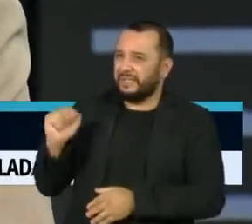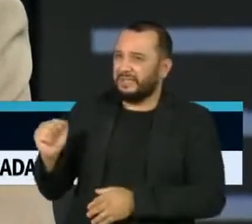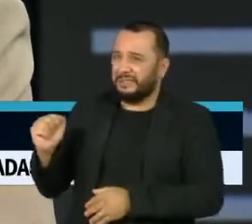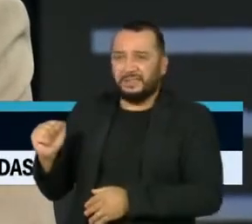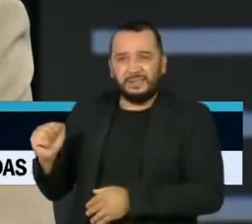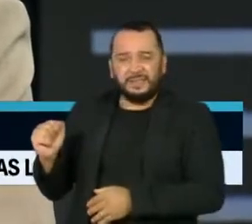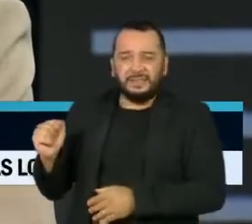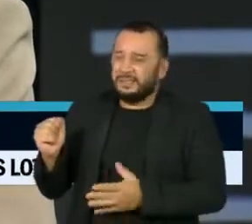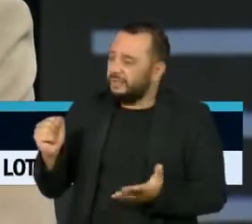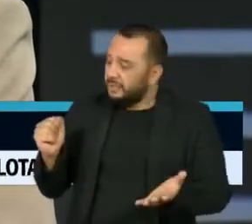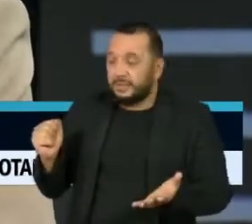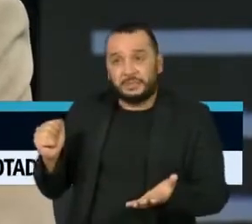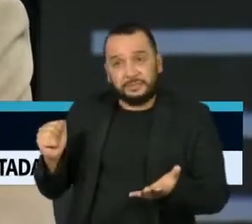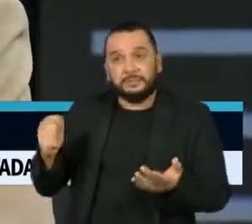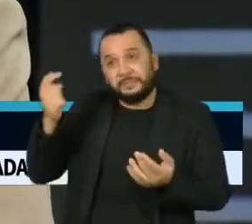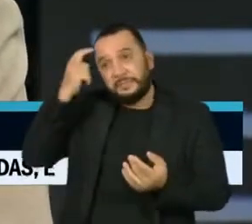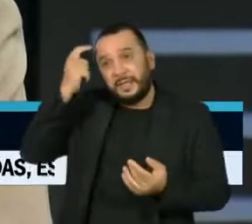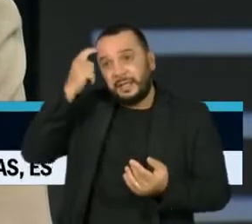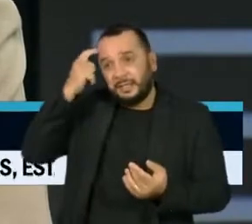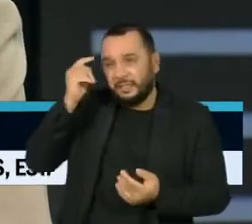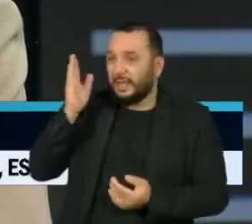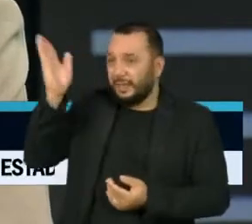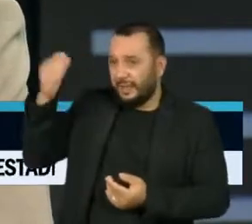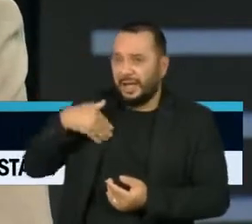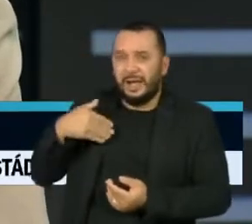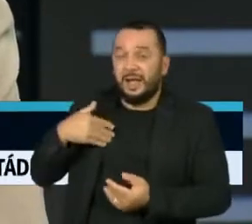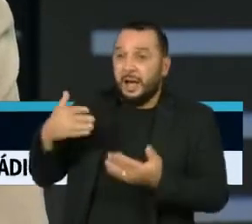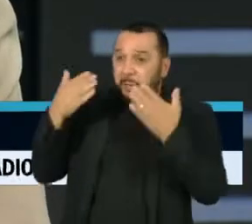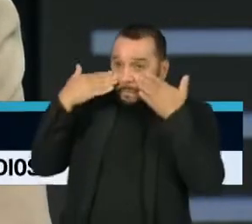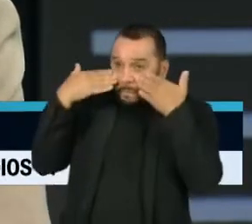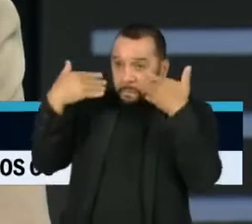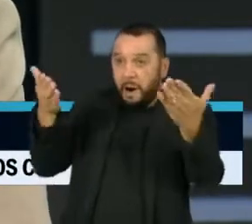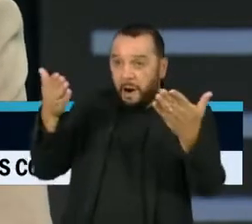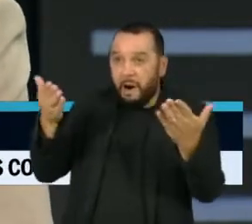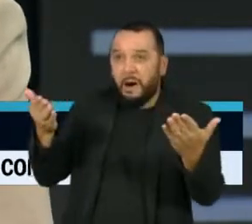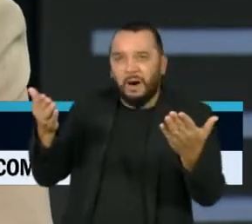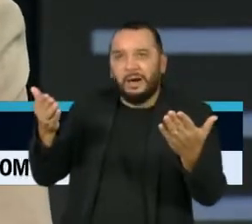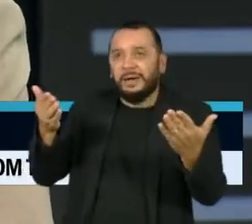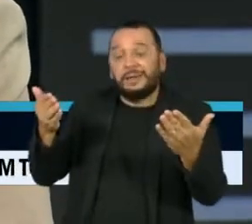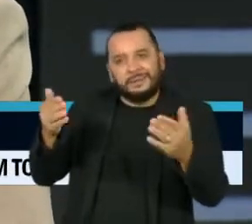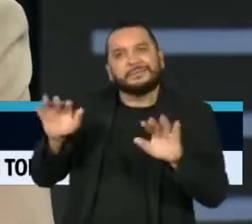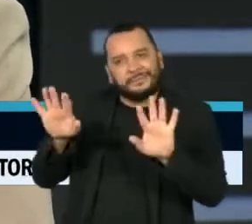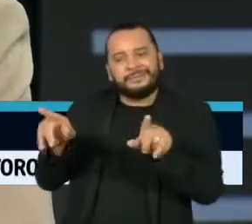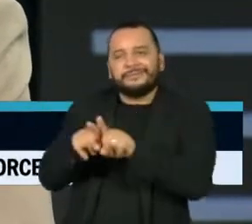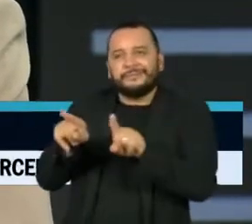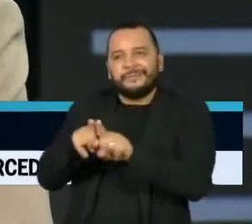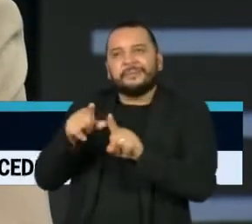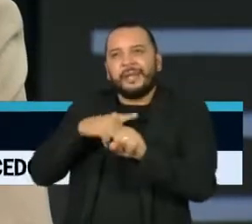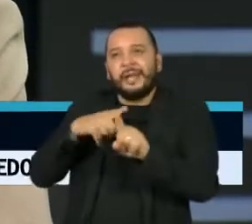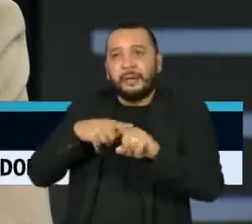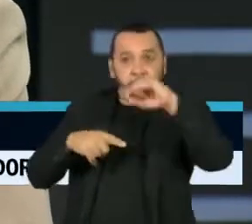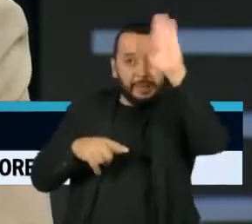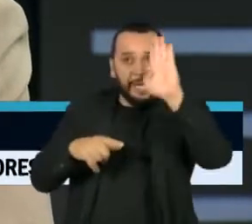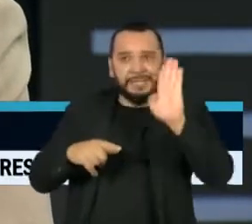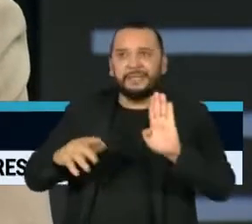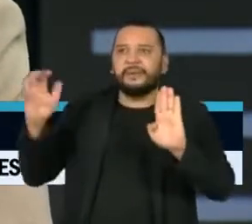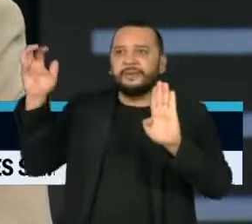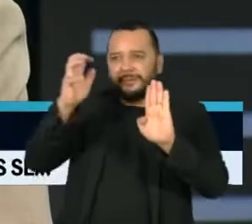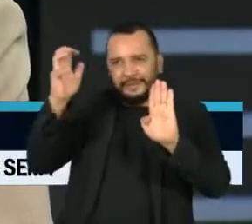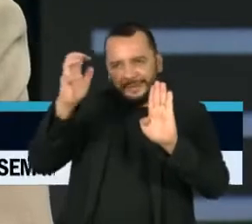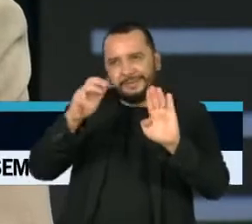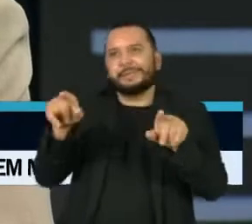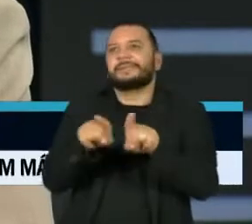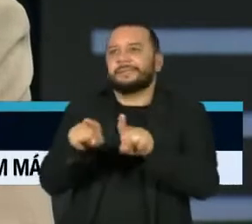se imagina Olha é a repercussão que isso te vi lá é óbvio que têm uma repercussão Mundial nós sofremos um pouco mais